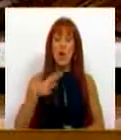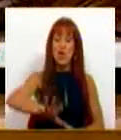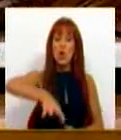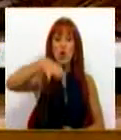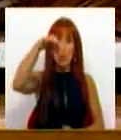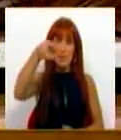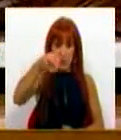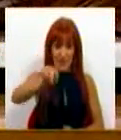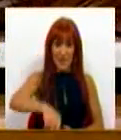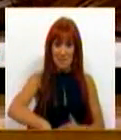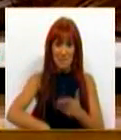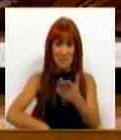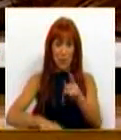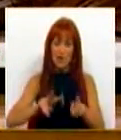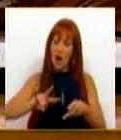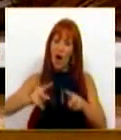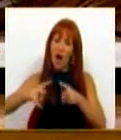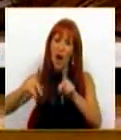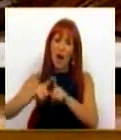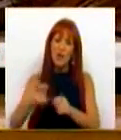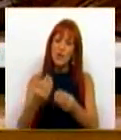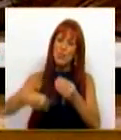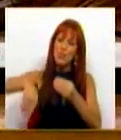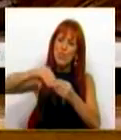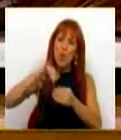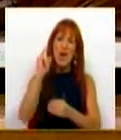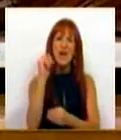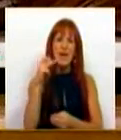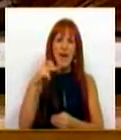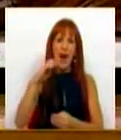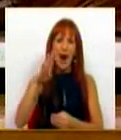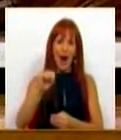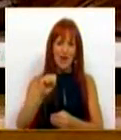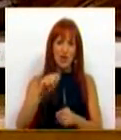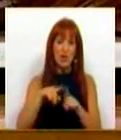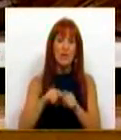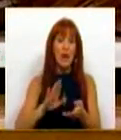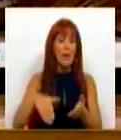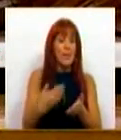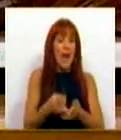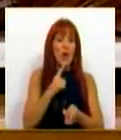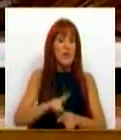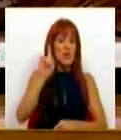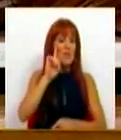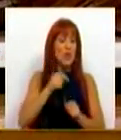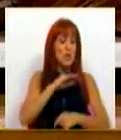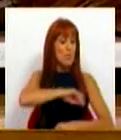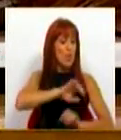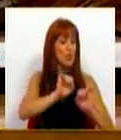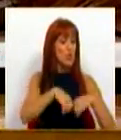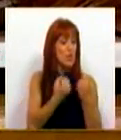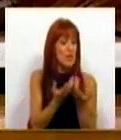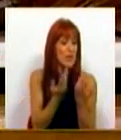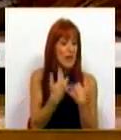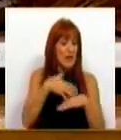Escolhemos também atualizar o indexante de apoios sociais e repor os valores do rendimento social